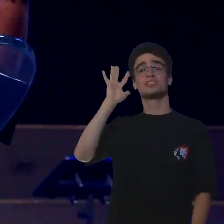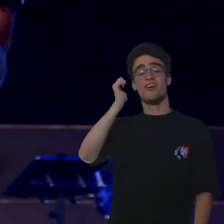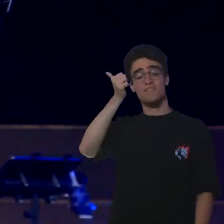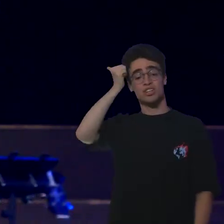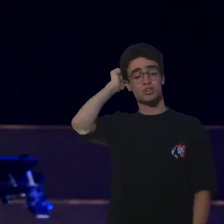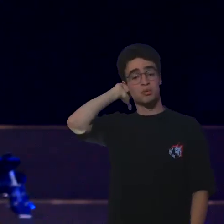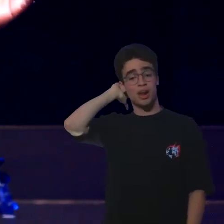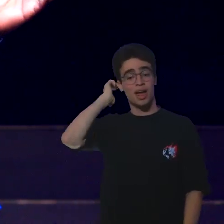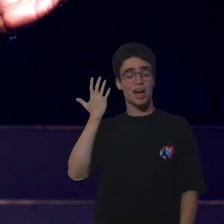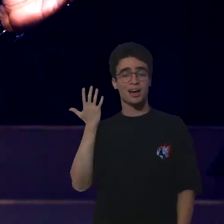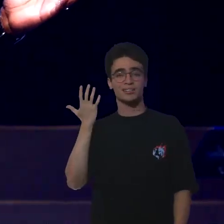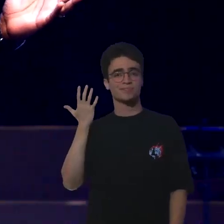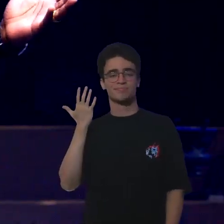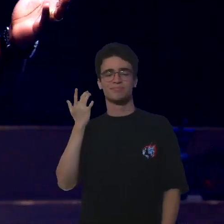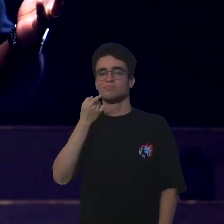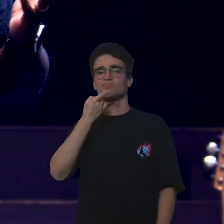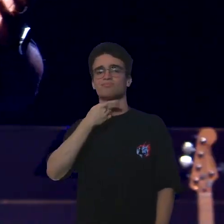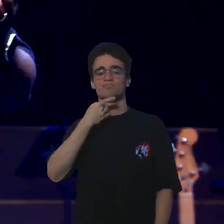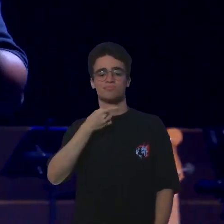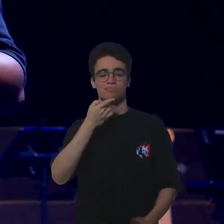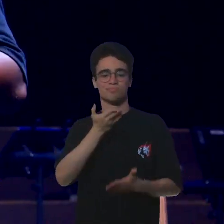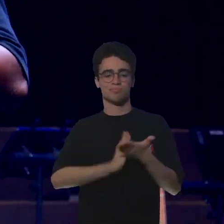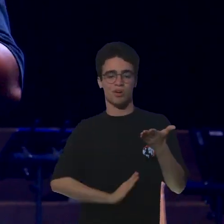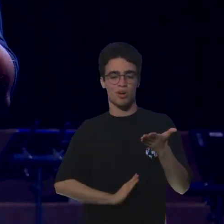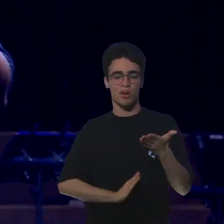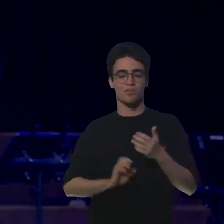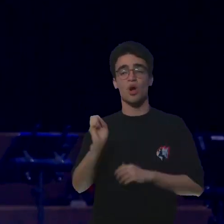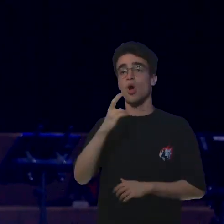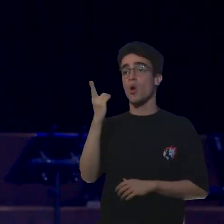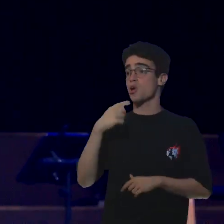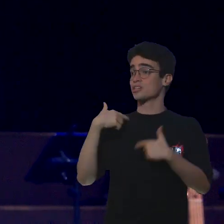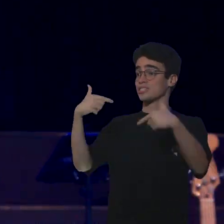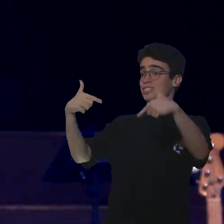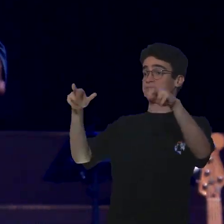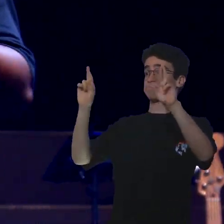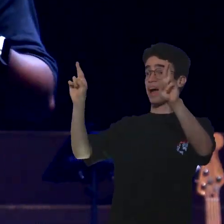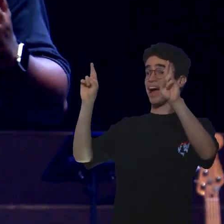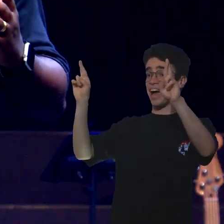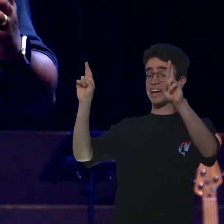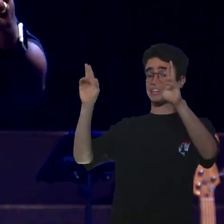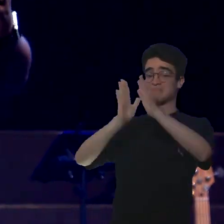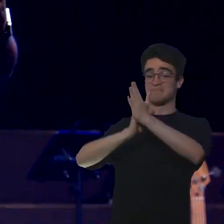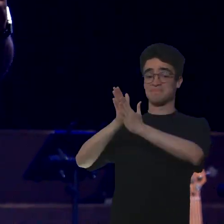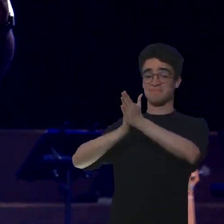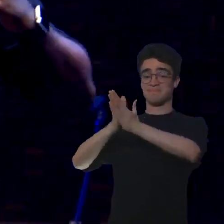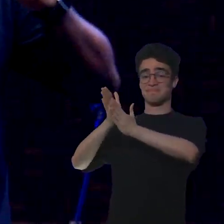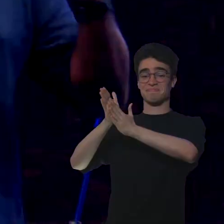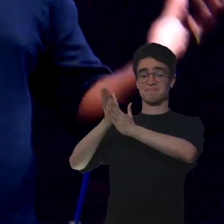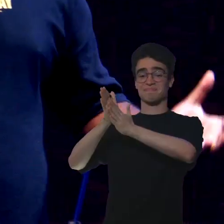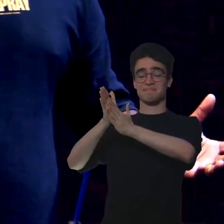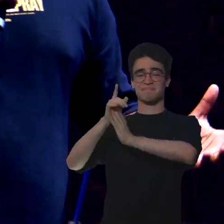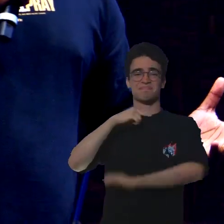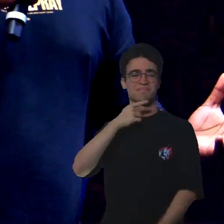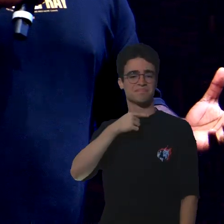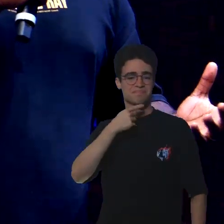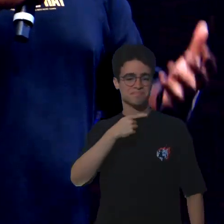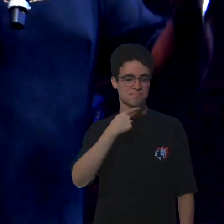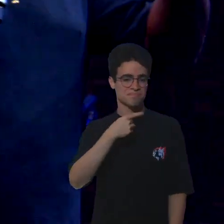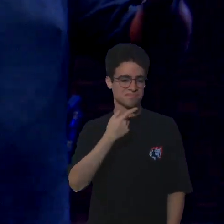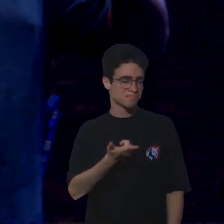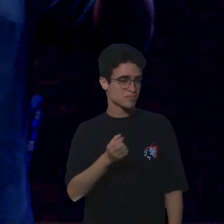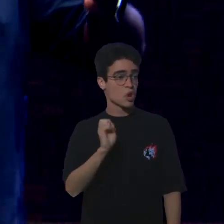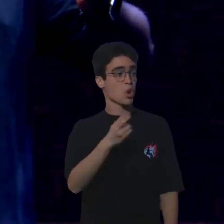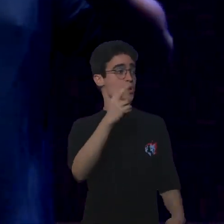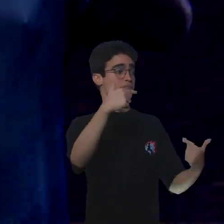do ano não deu certo. Ou uma porta de emprego que você estava aguardando não deu certo.